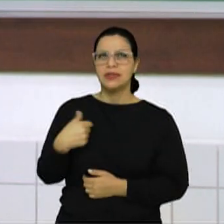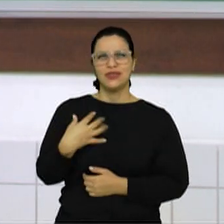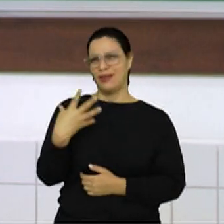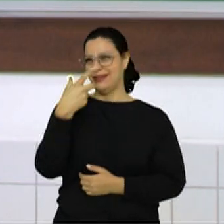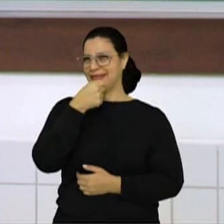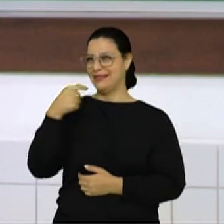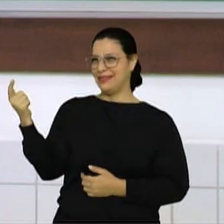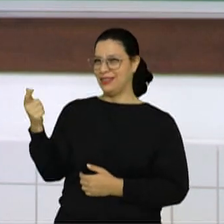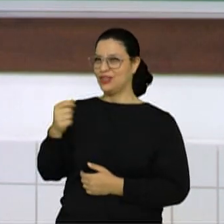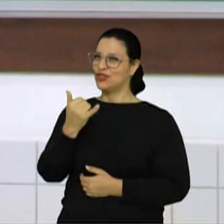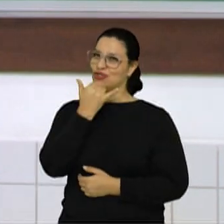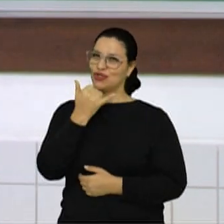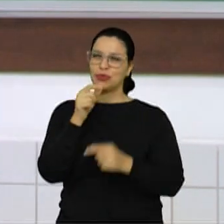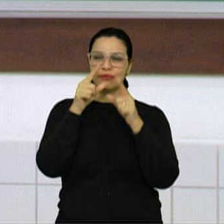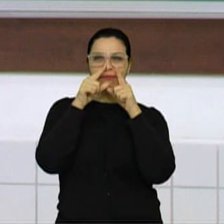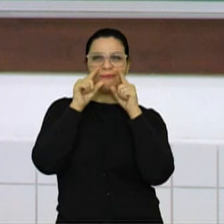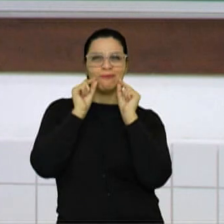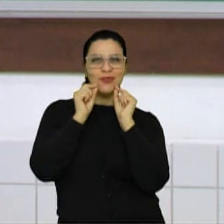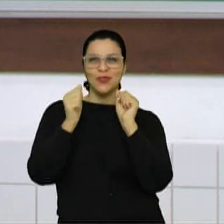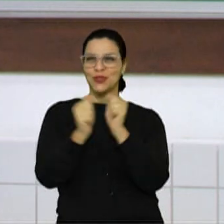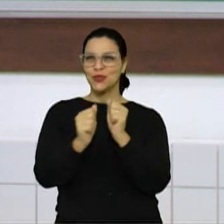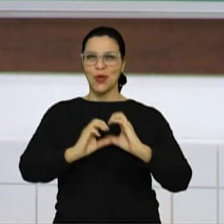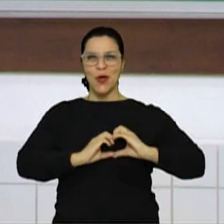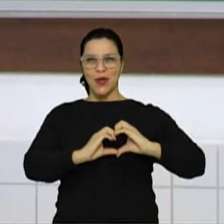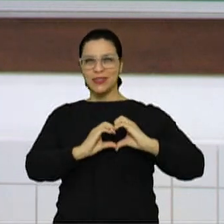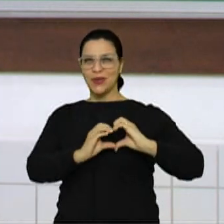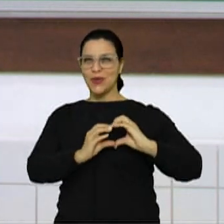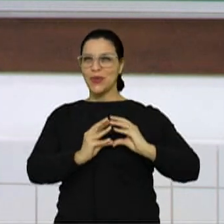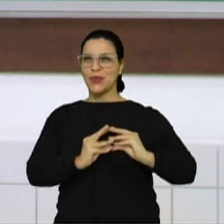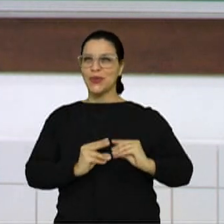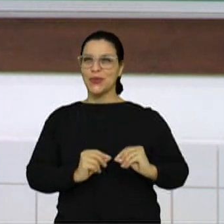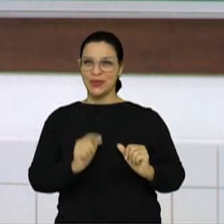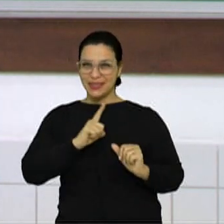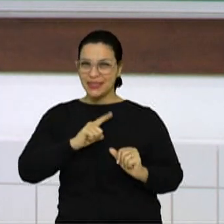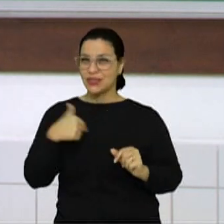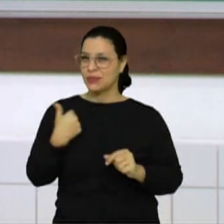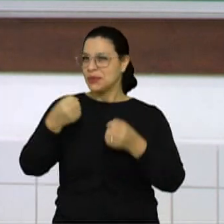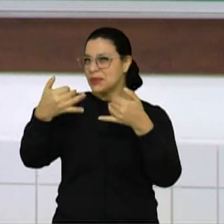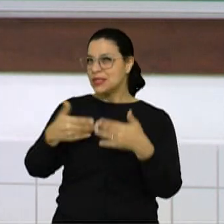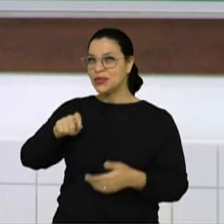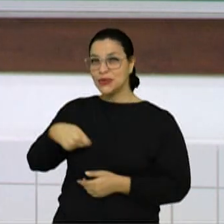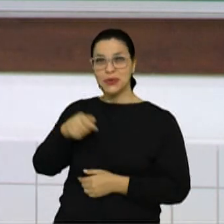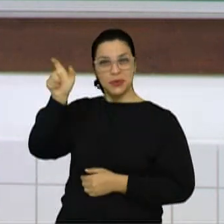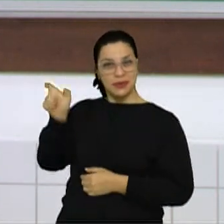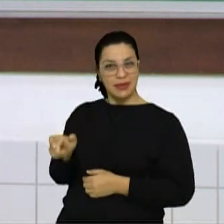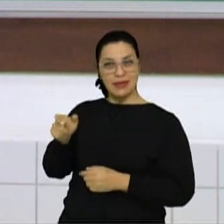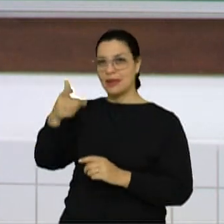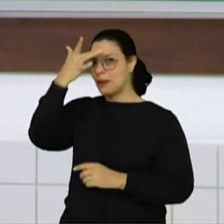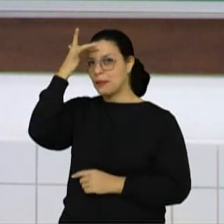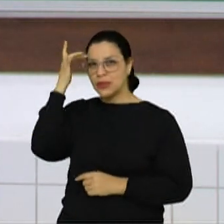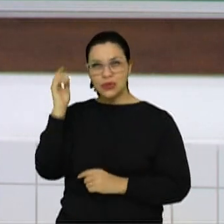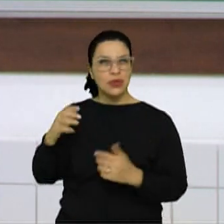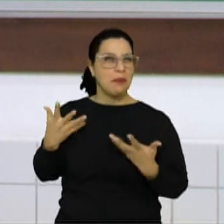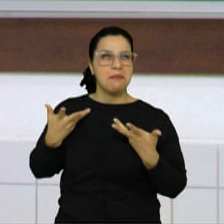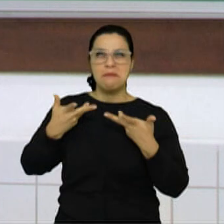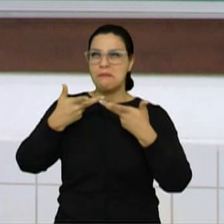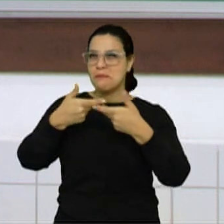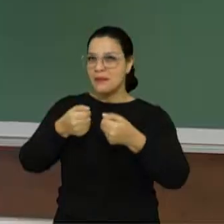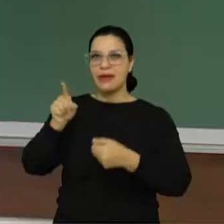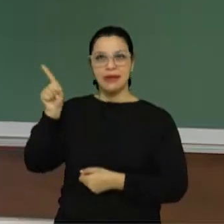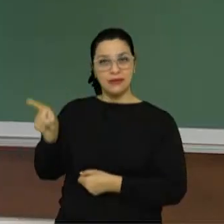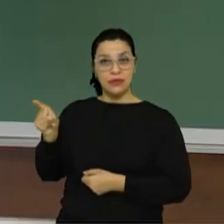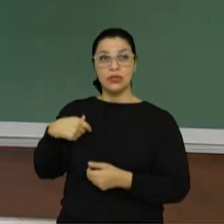gatão, gente. Desculpa aí, mas derrete corações, não é mesmo? Vamos falar um pouquinho desse cara